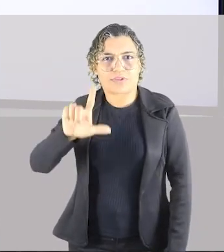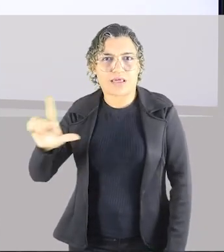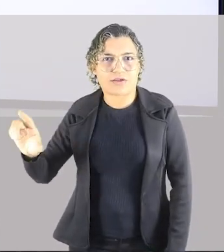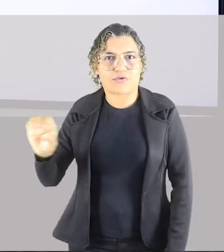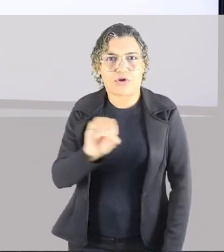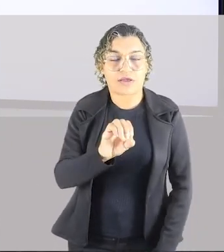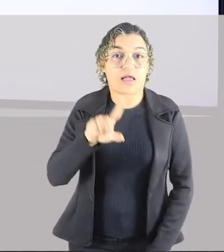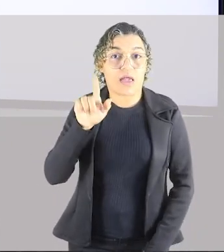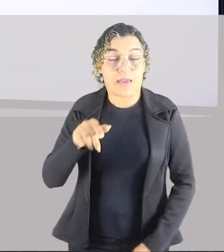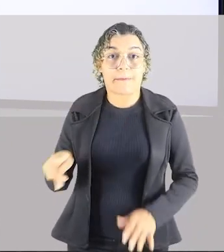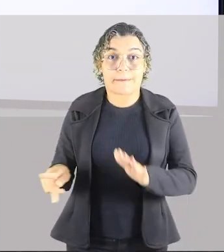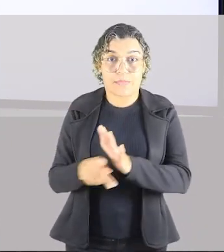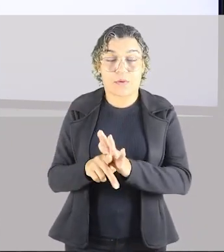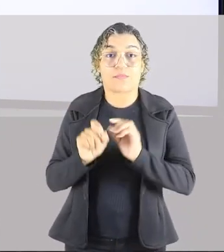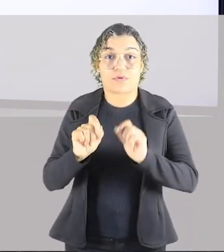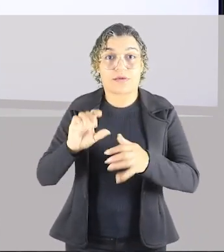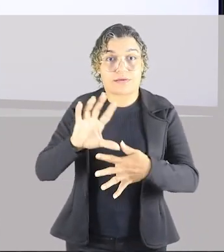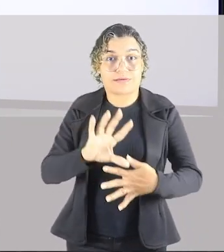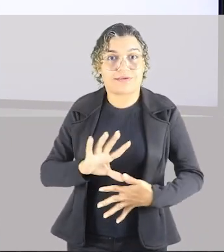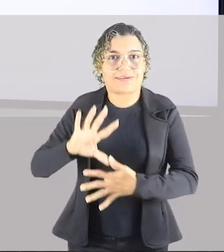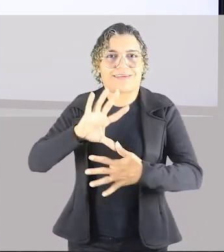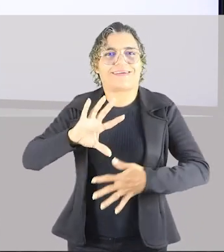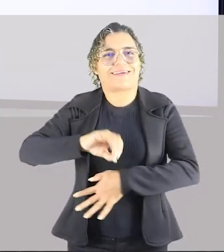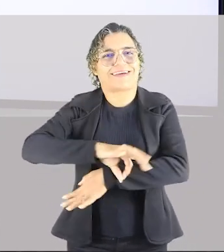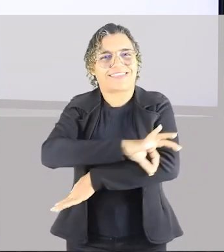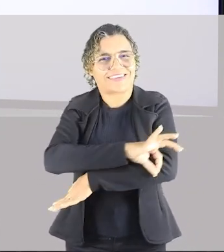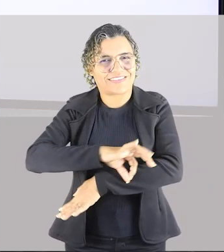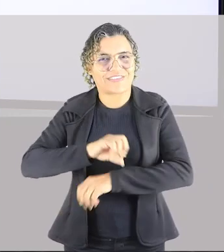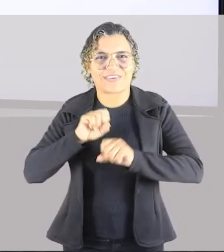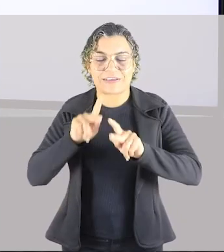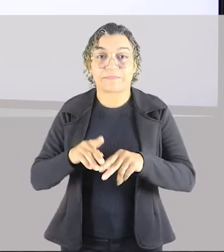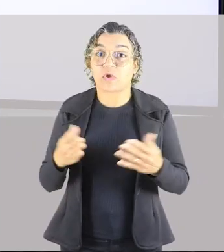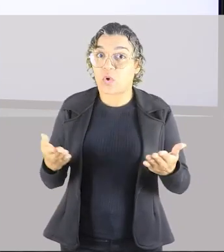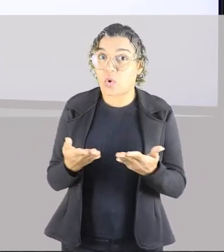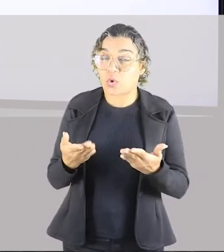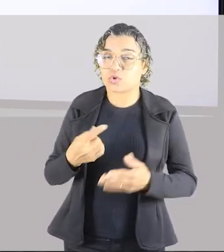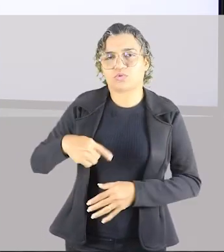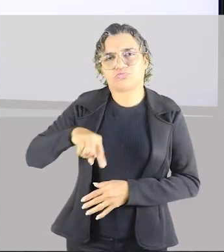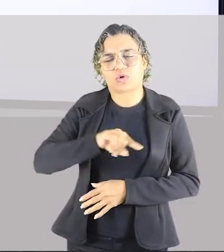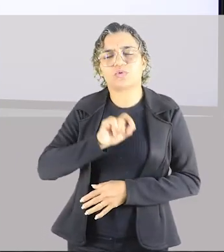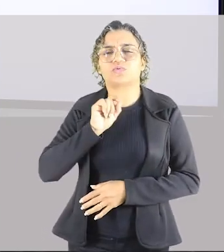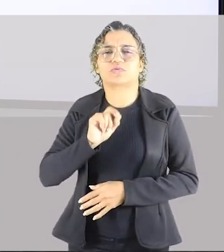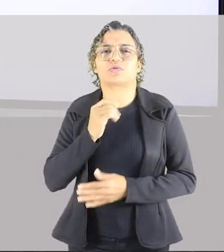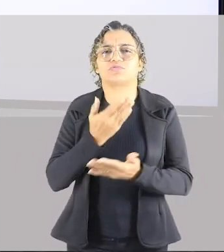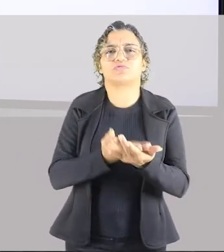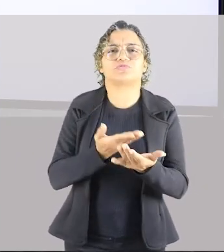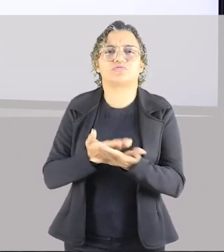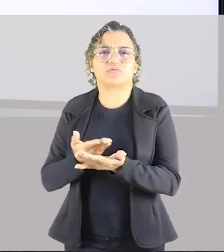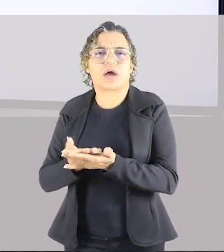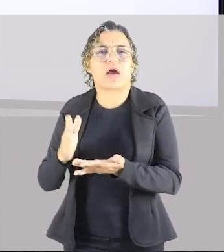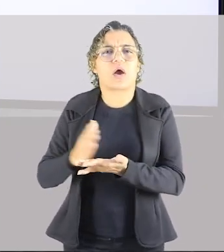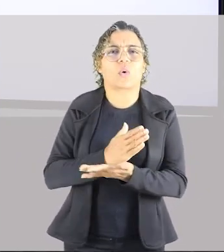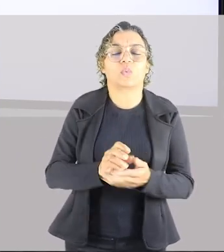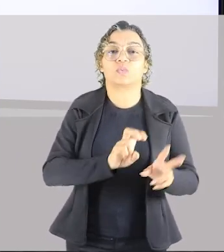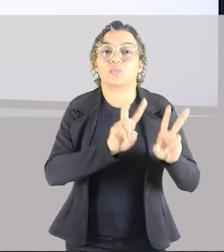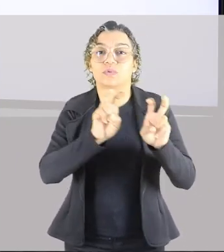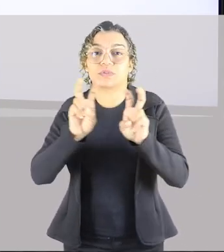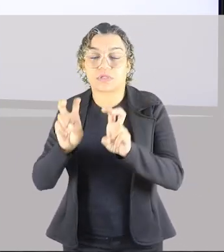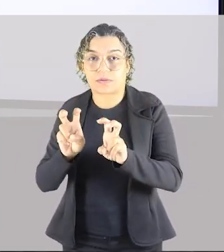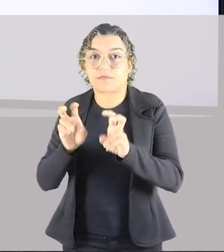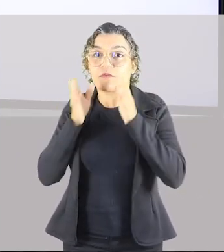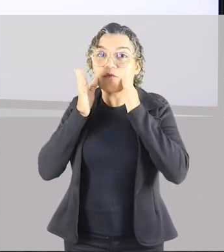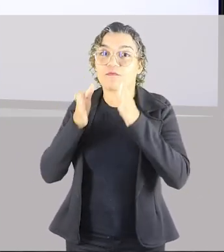deriva daqui, ó, da cartografia, belezinha? Hoje nós vamos abordar algumas temáticas específicas